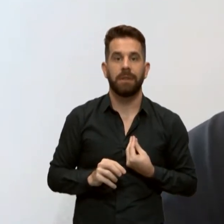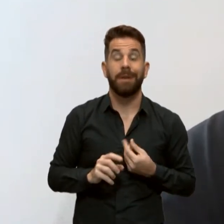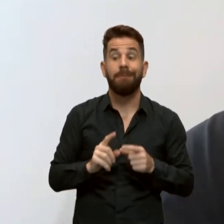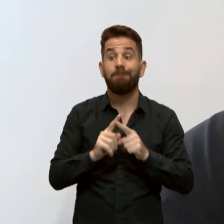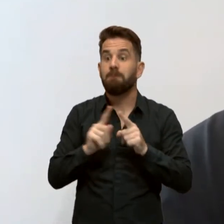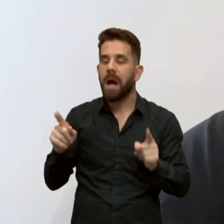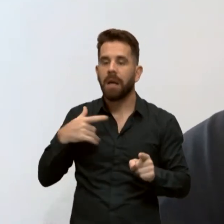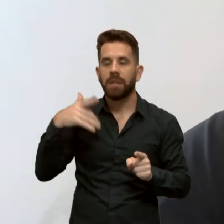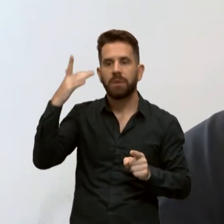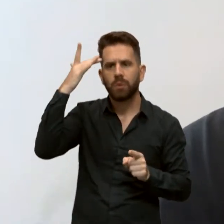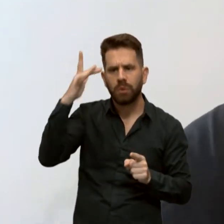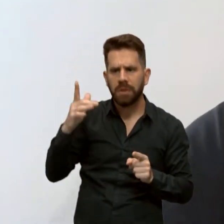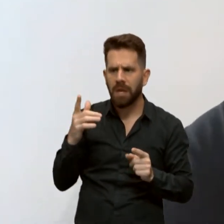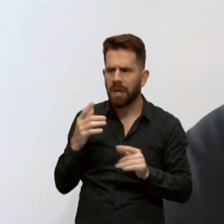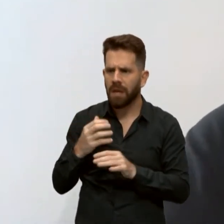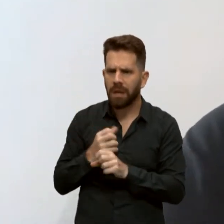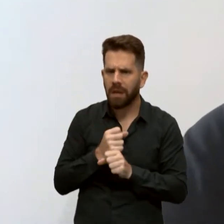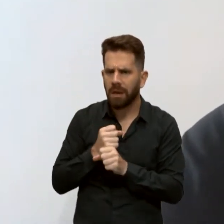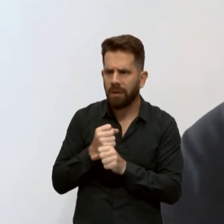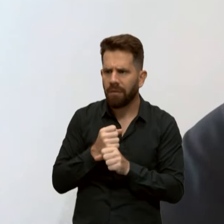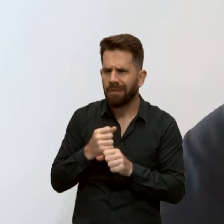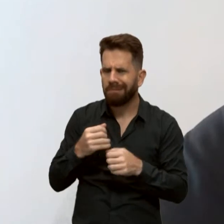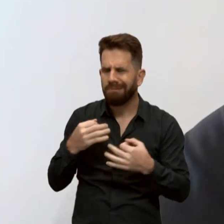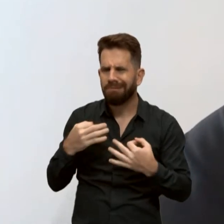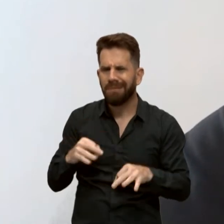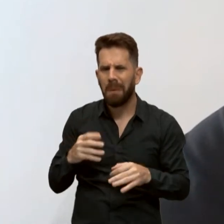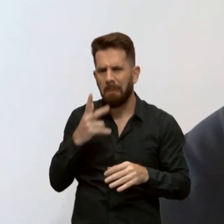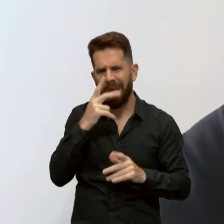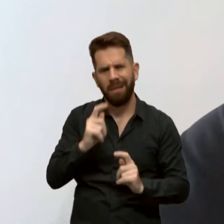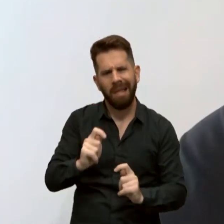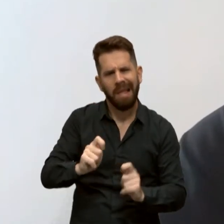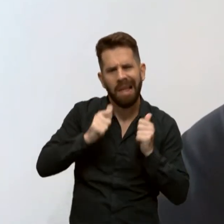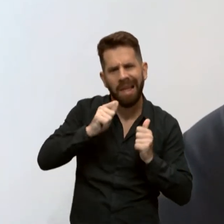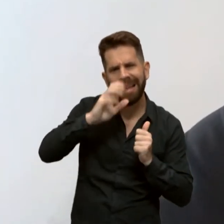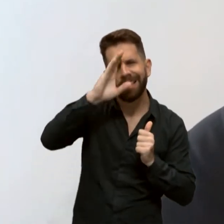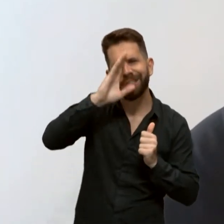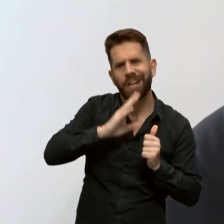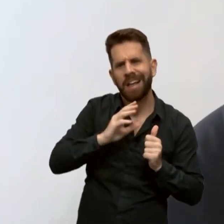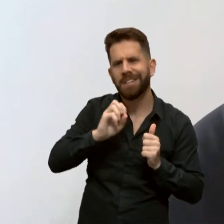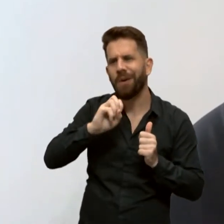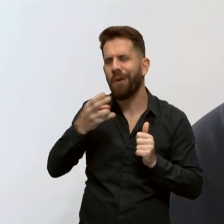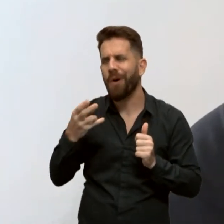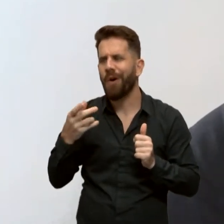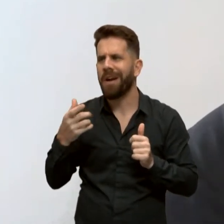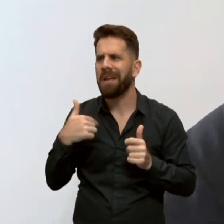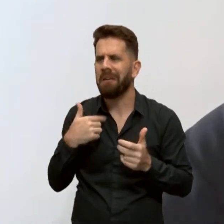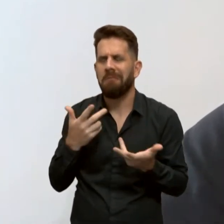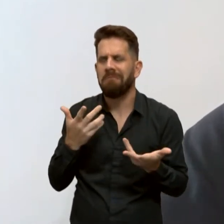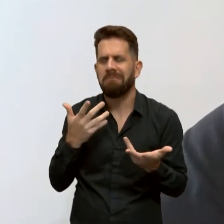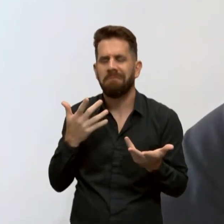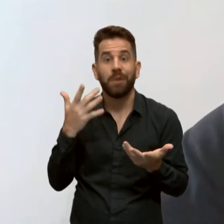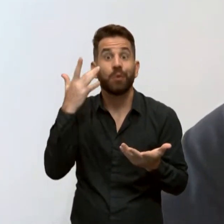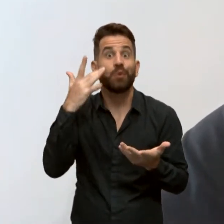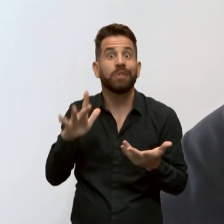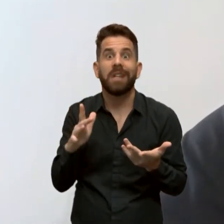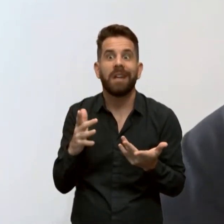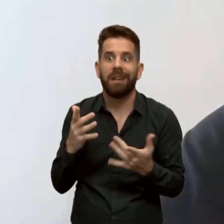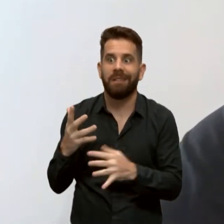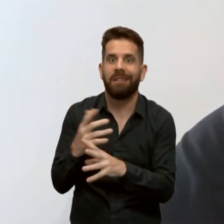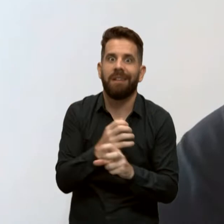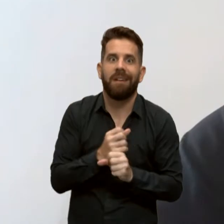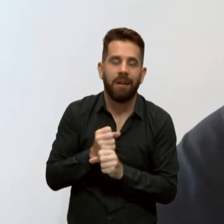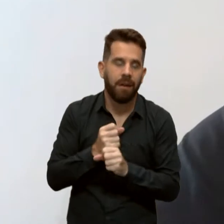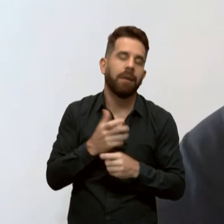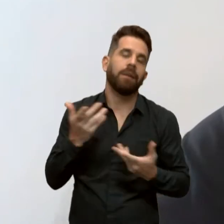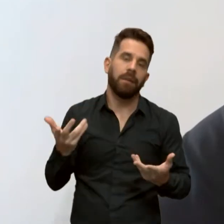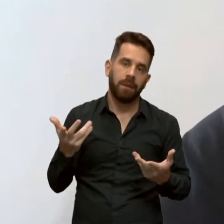está tendo, em função dos pontos que você acumulou, se aquilo é muito ou se aquilo é pouco. Né? Então, essa é uma característica da